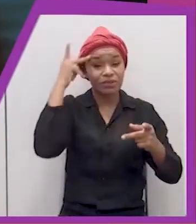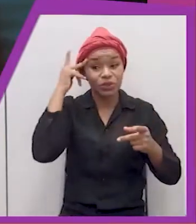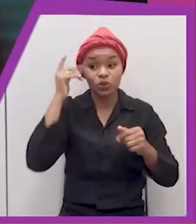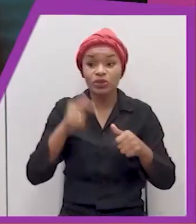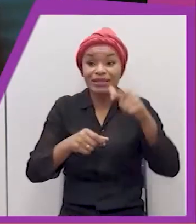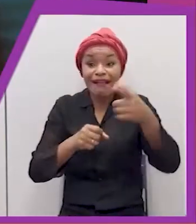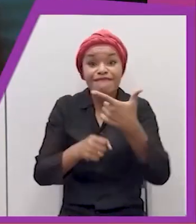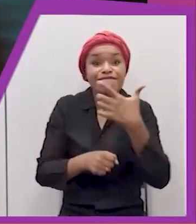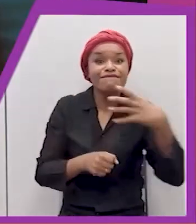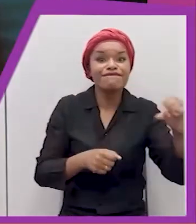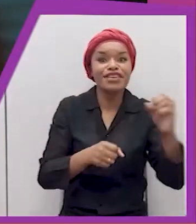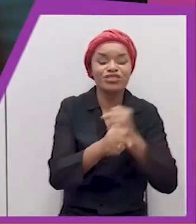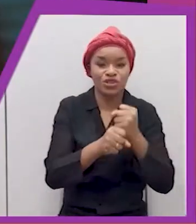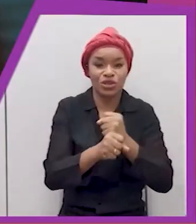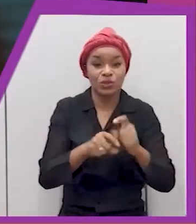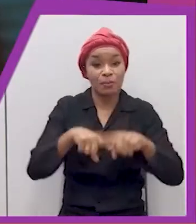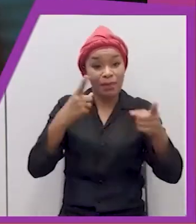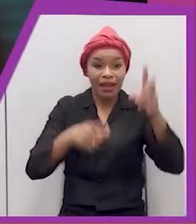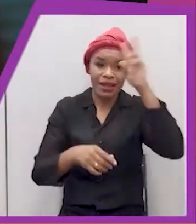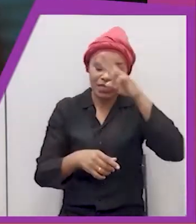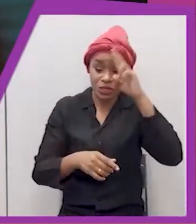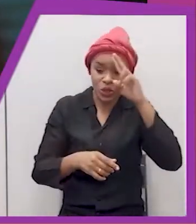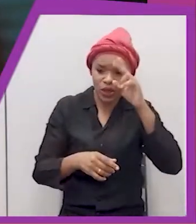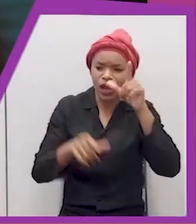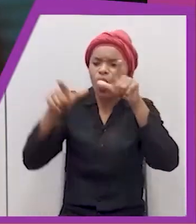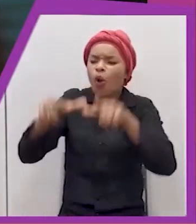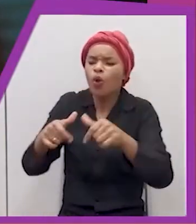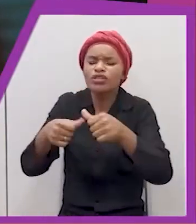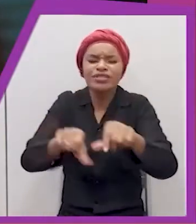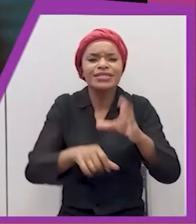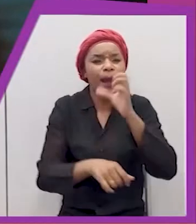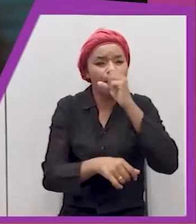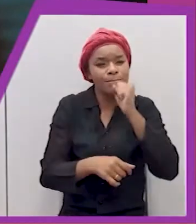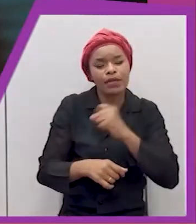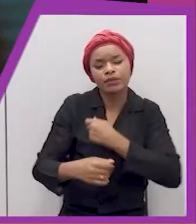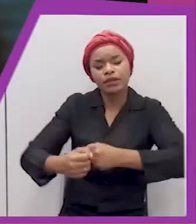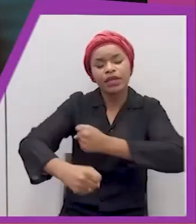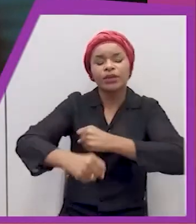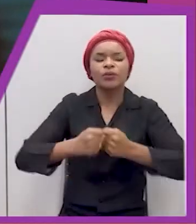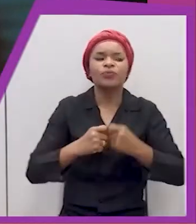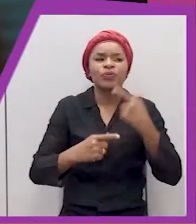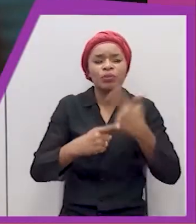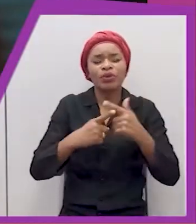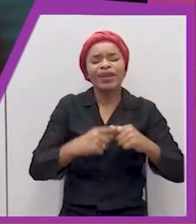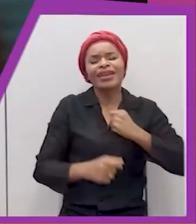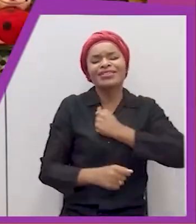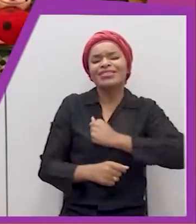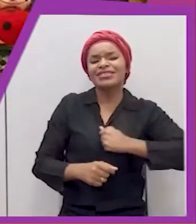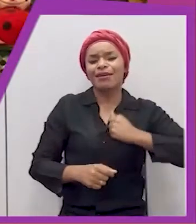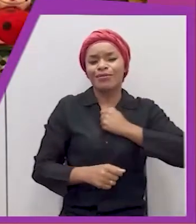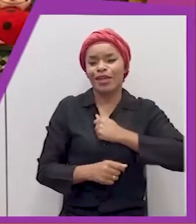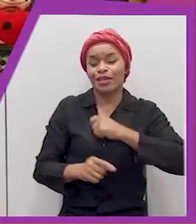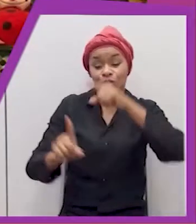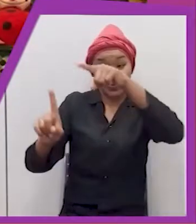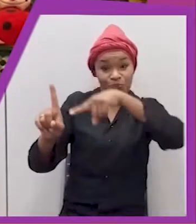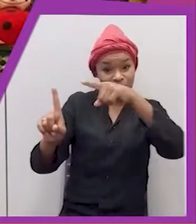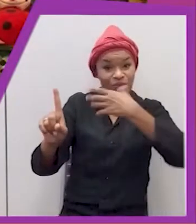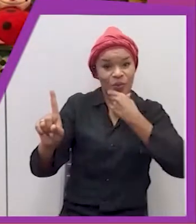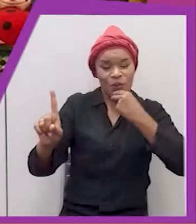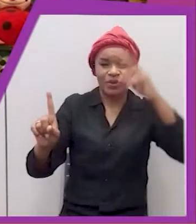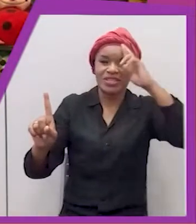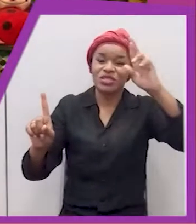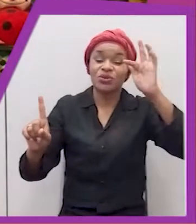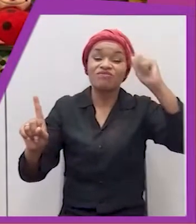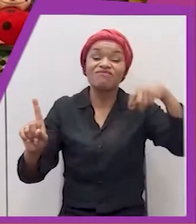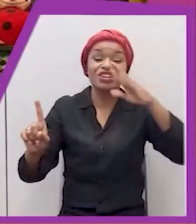primeiro livro ele vai completar 20 anos agora nesse ano de 2022 a e é uma alegria muito grande fazer